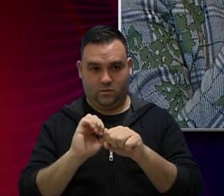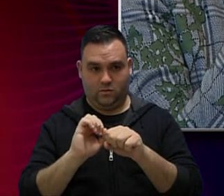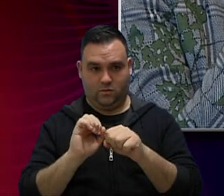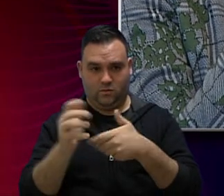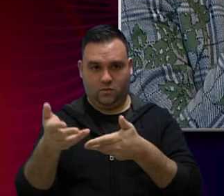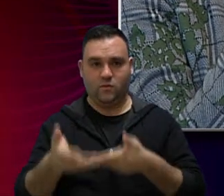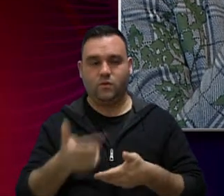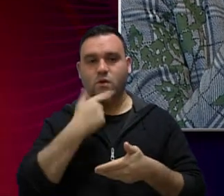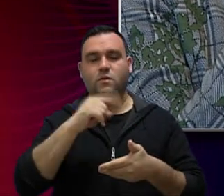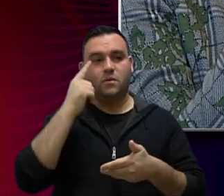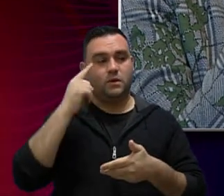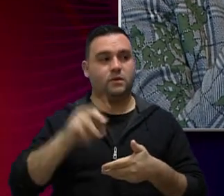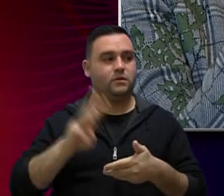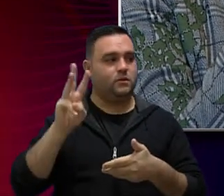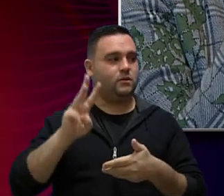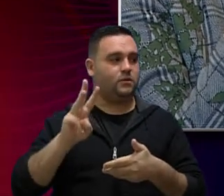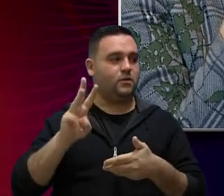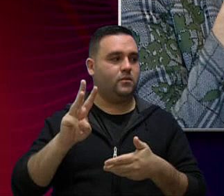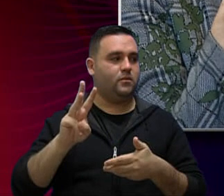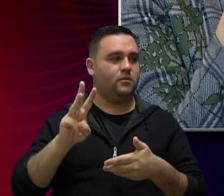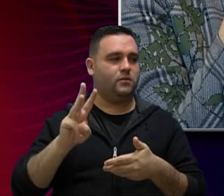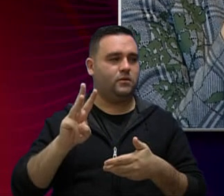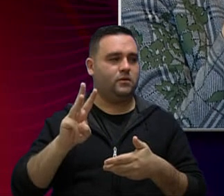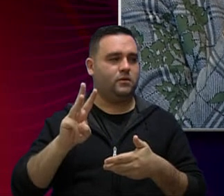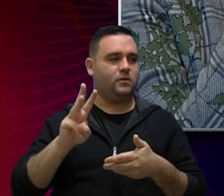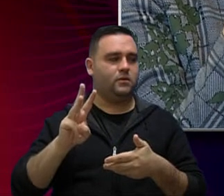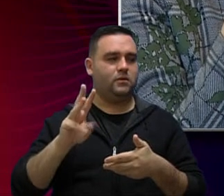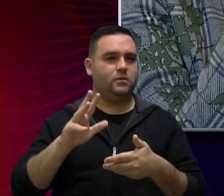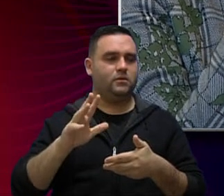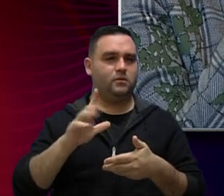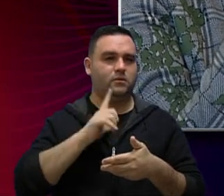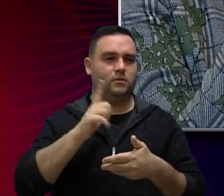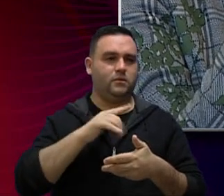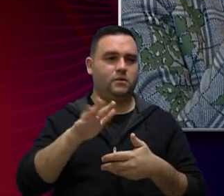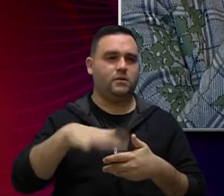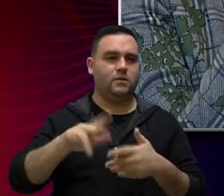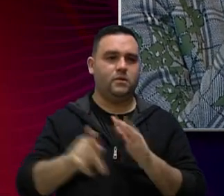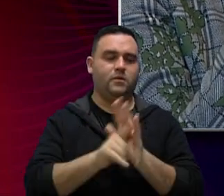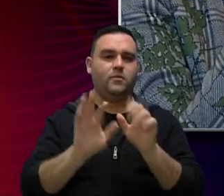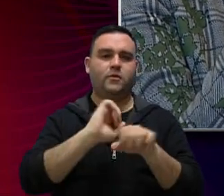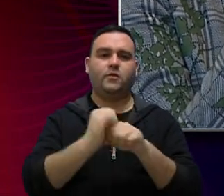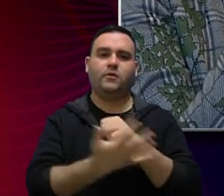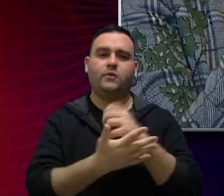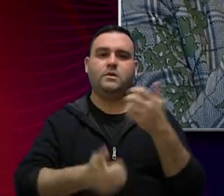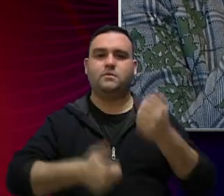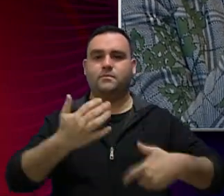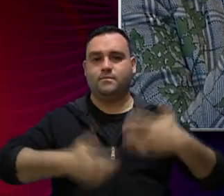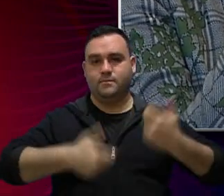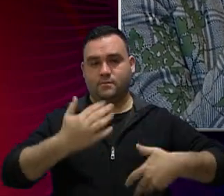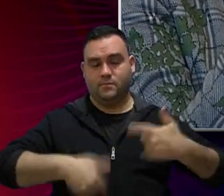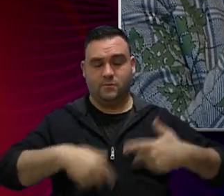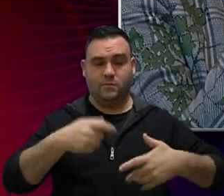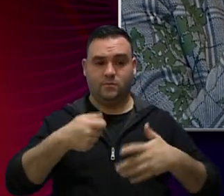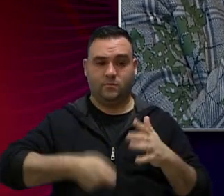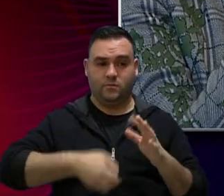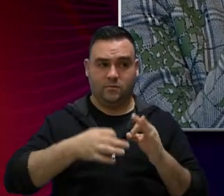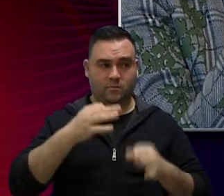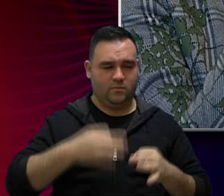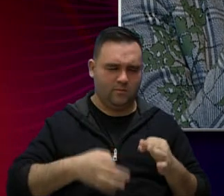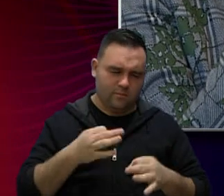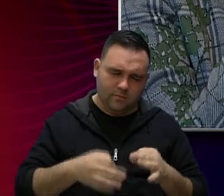ao secretário vai tá nave para que ele vem aqui escuras as ações na área do convite e despesas e tudo mais